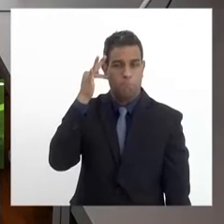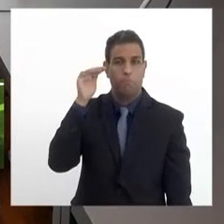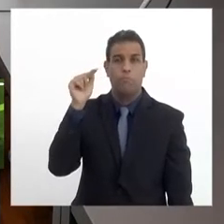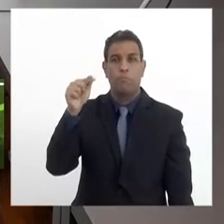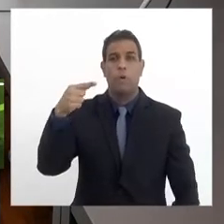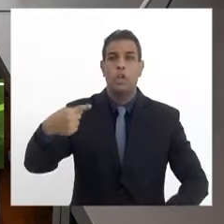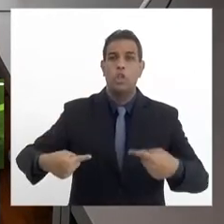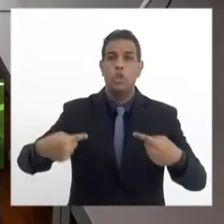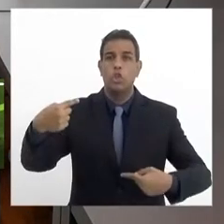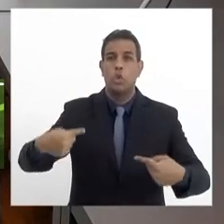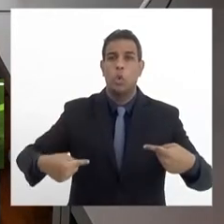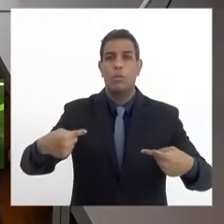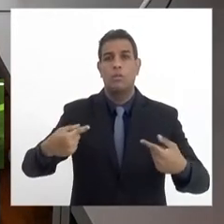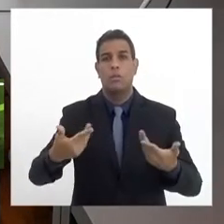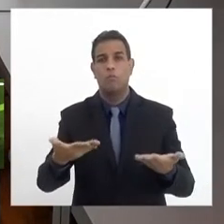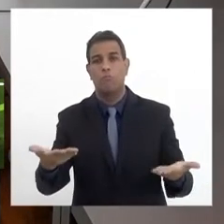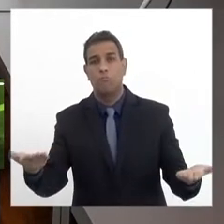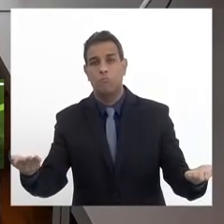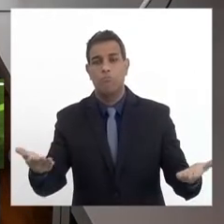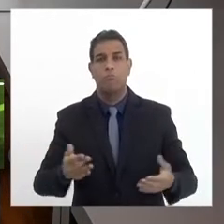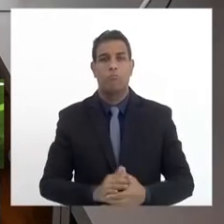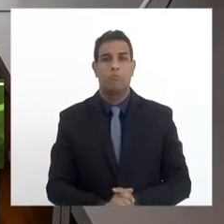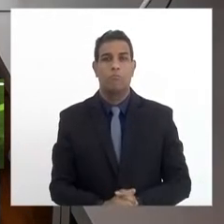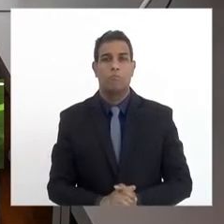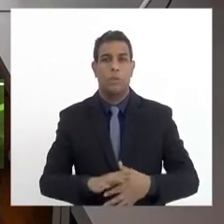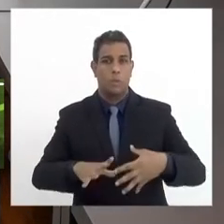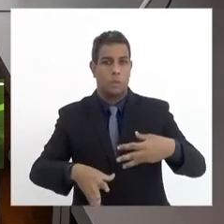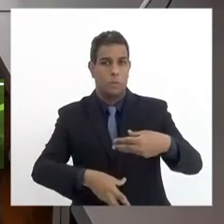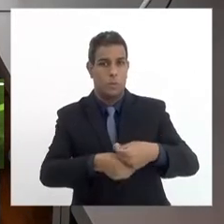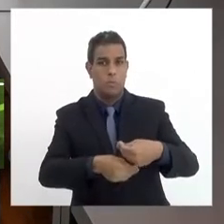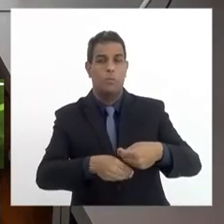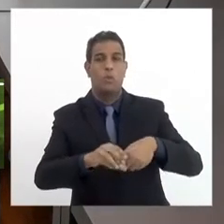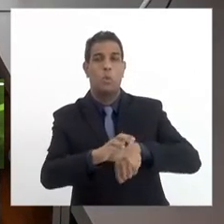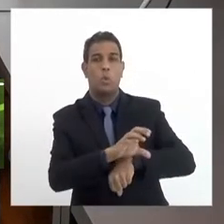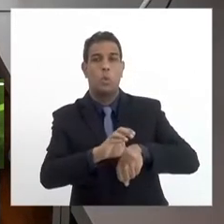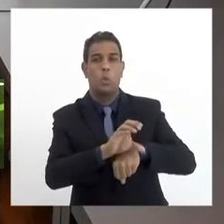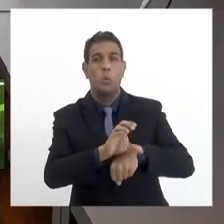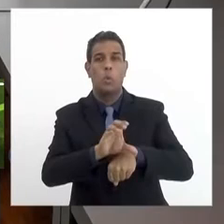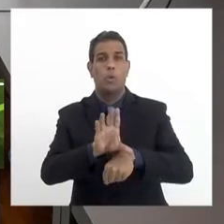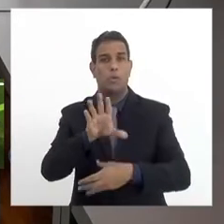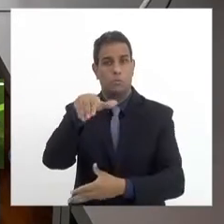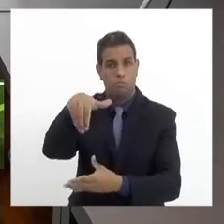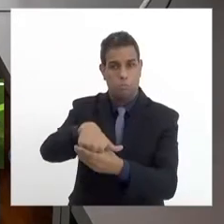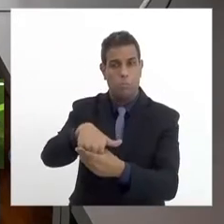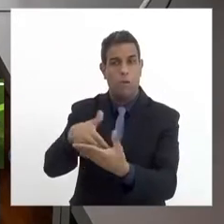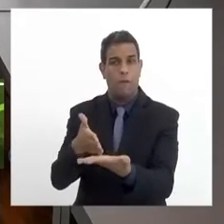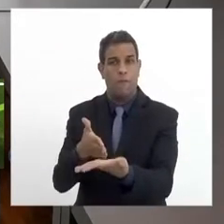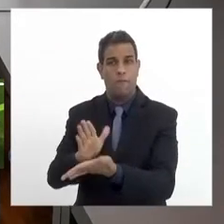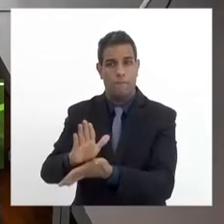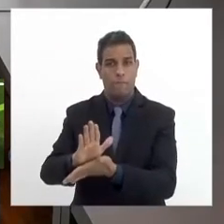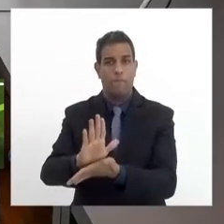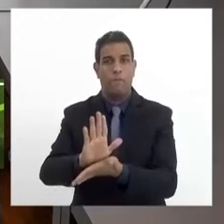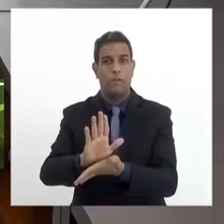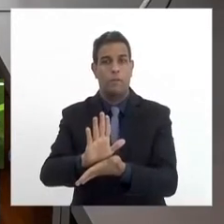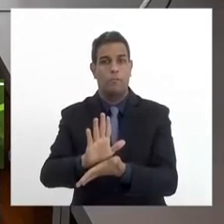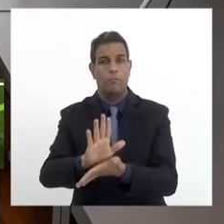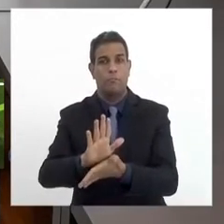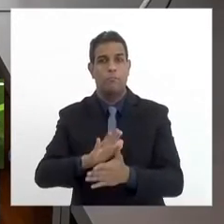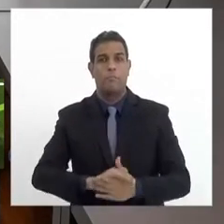Em discussão. Pela anexação, em discussão, em votação, aprovado, anexado.